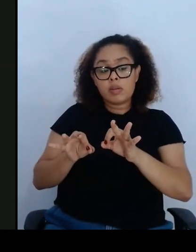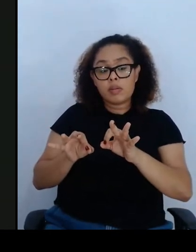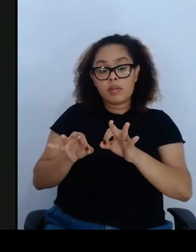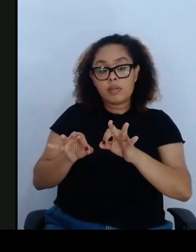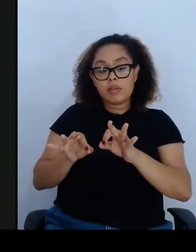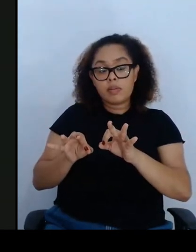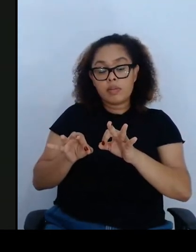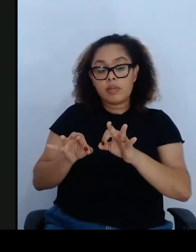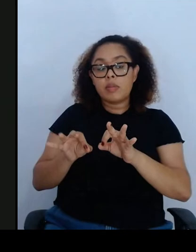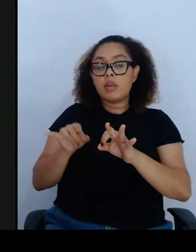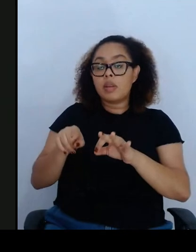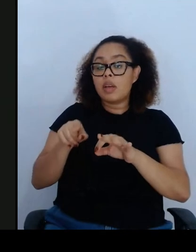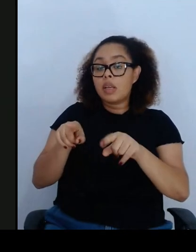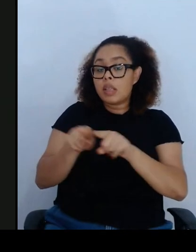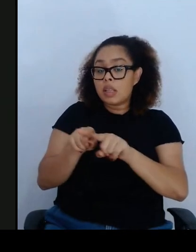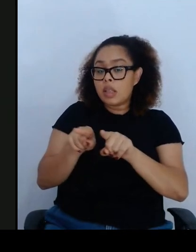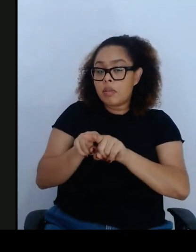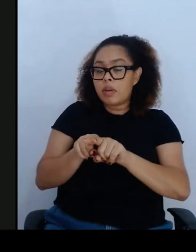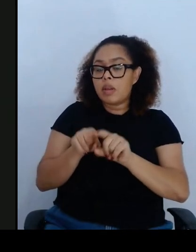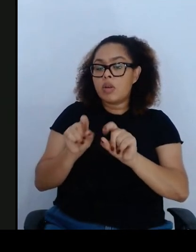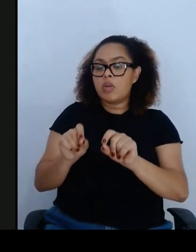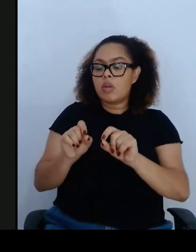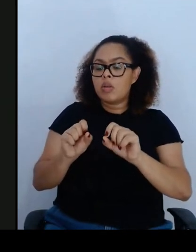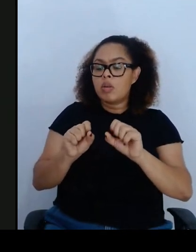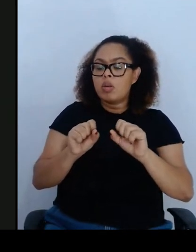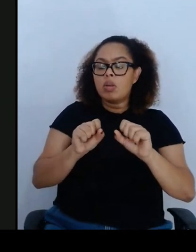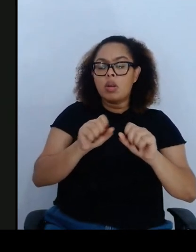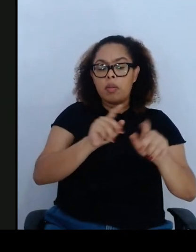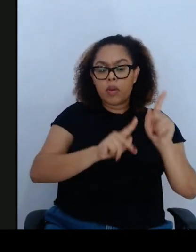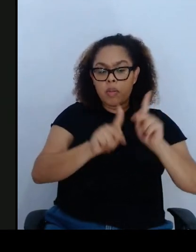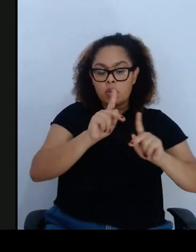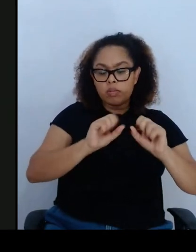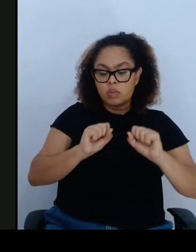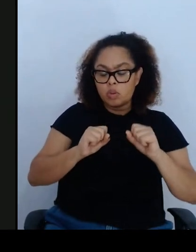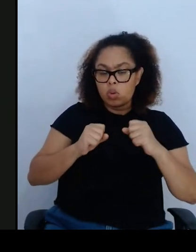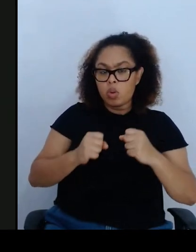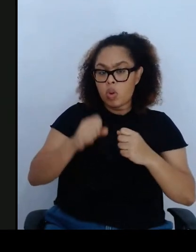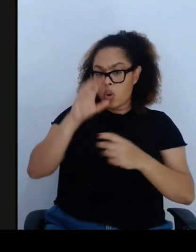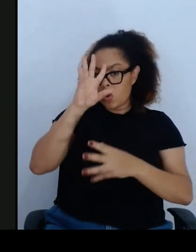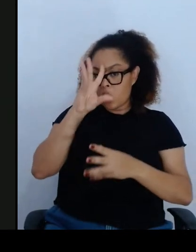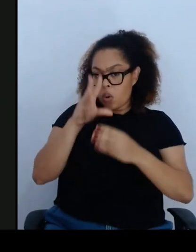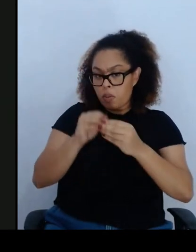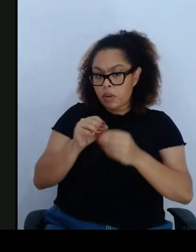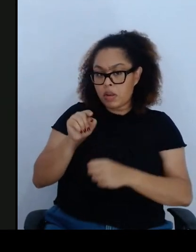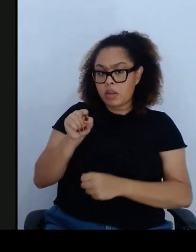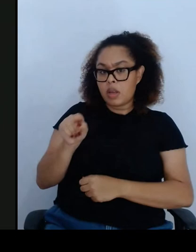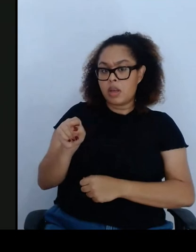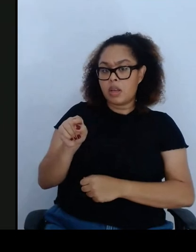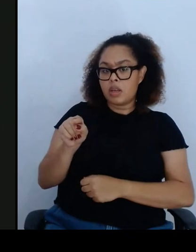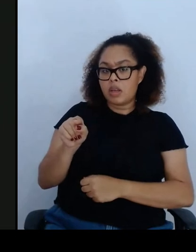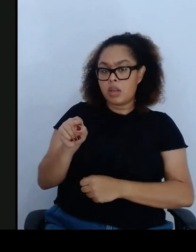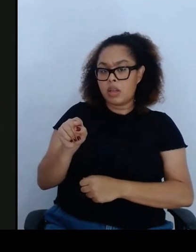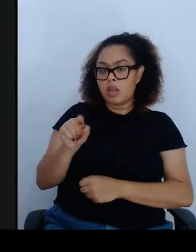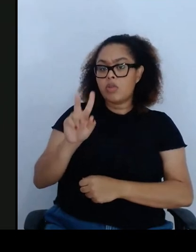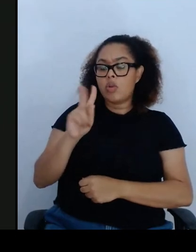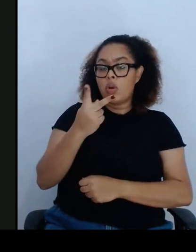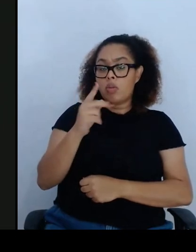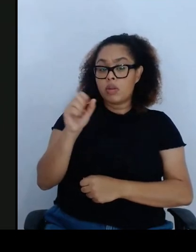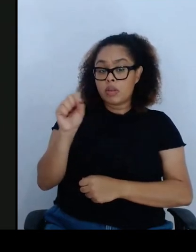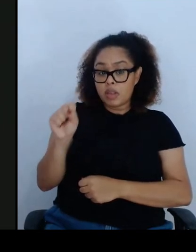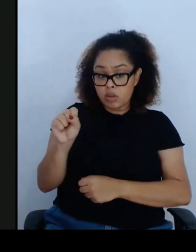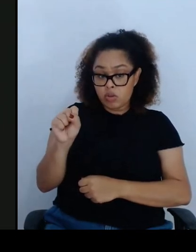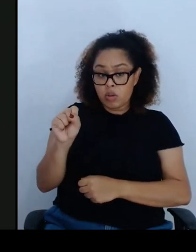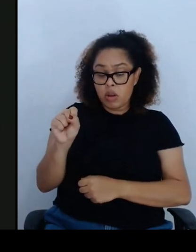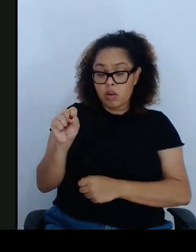ouve todo um engajamento público que compreendeu esse caso como caso de um homossexual um caso